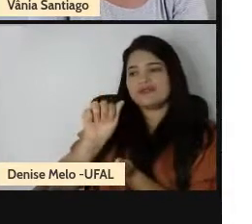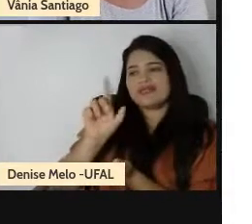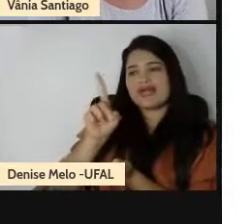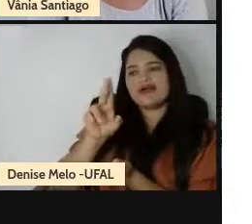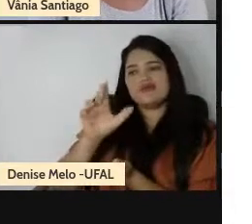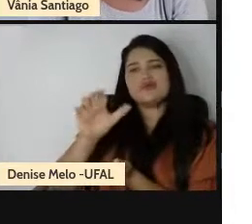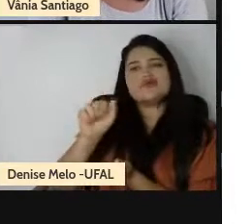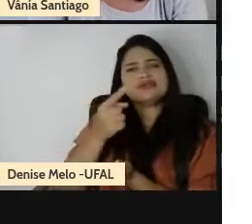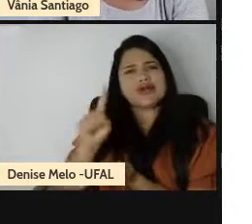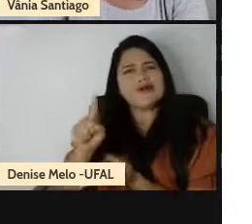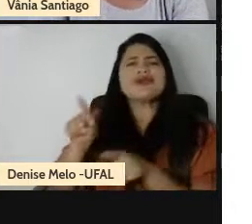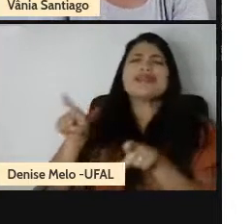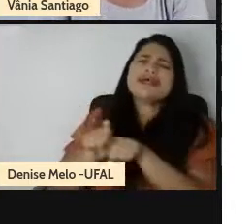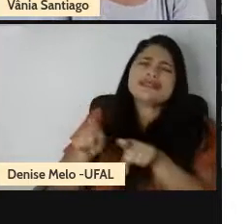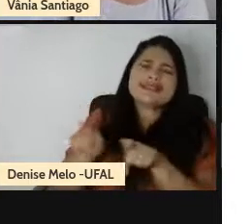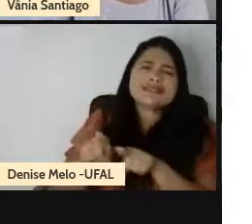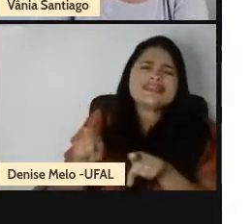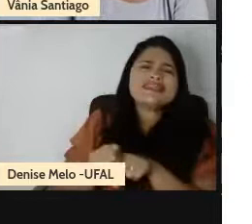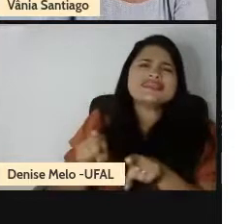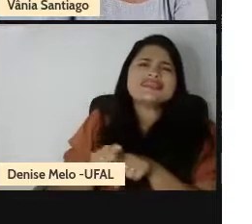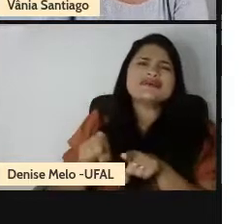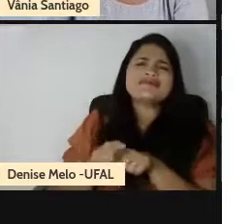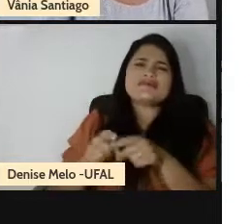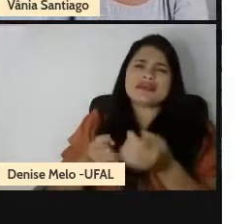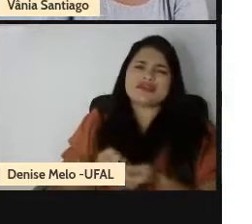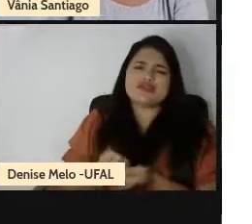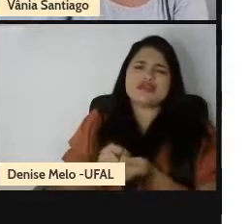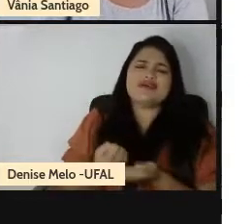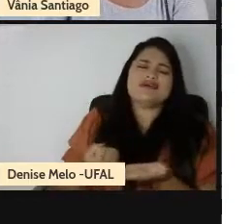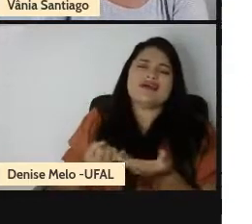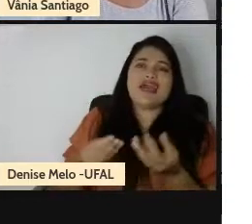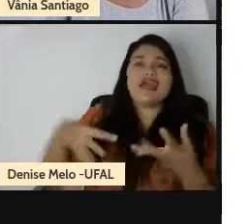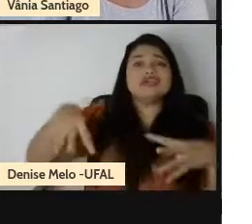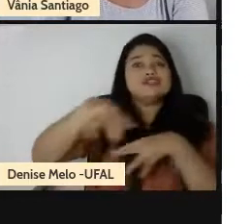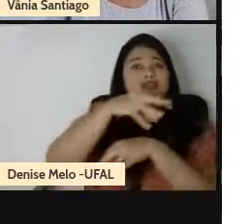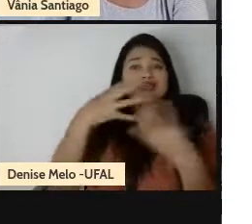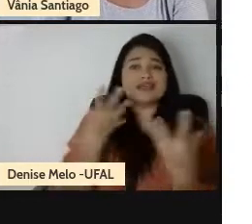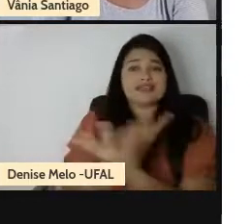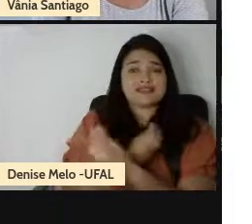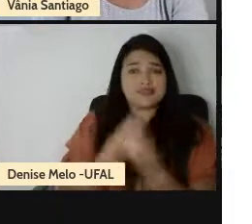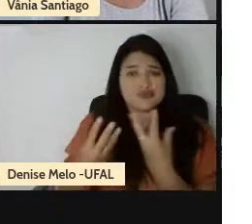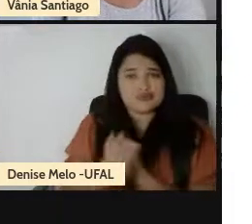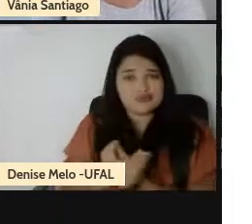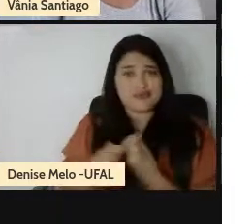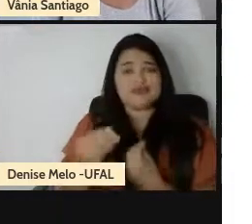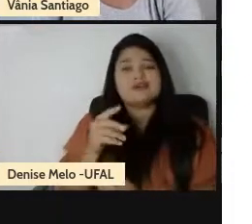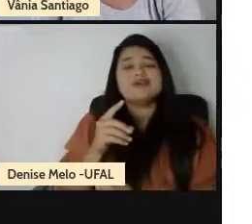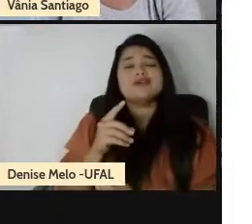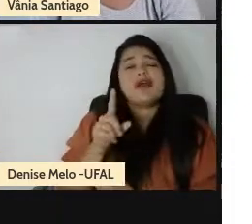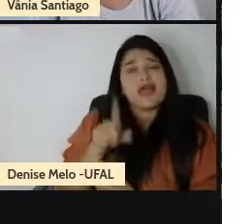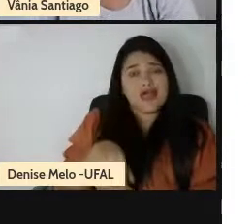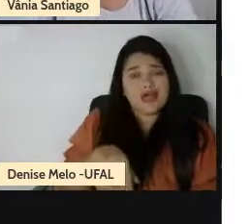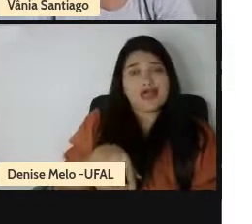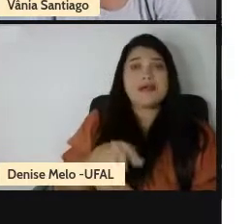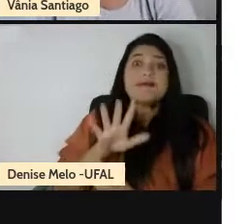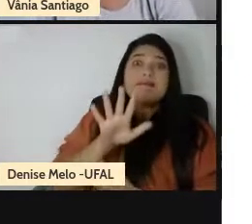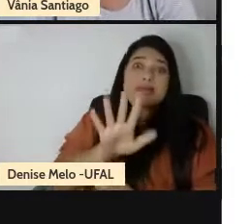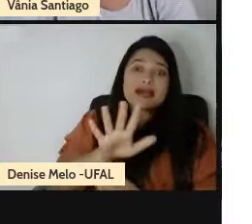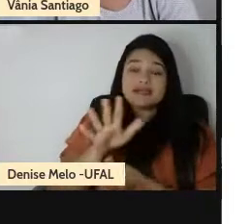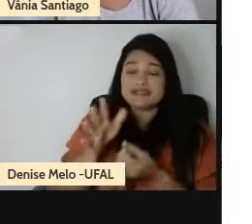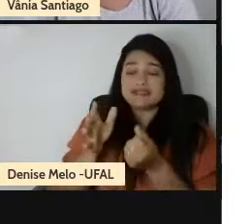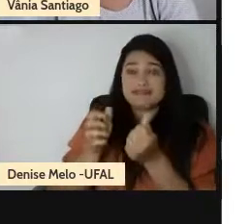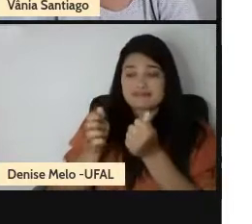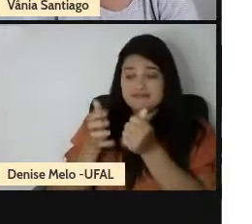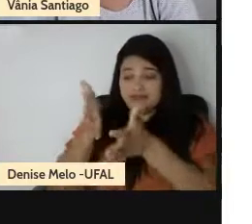discursiva, também é influenciada pelo contexto histórico, social. A diferença é que a produção em língua de sinais